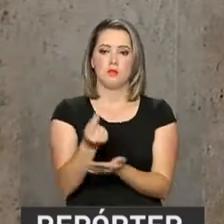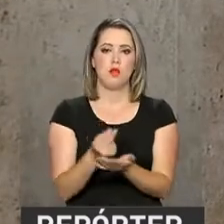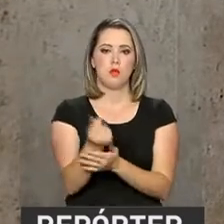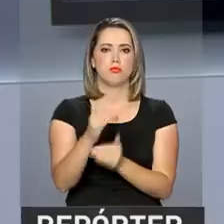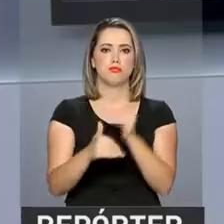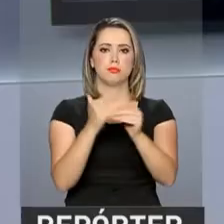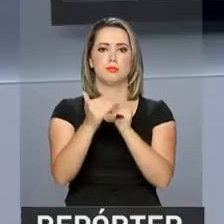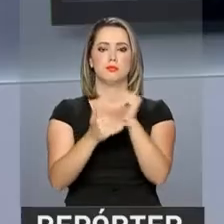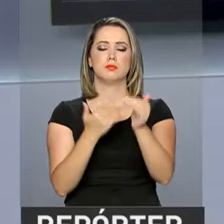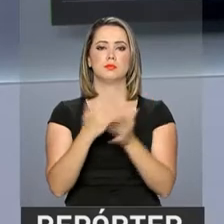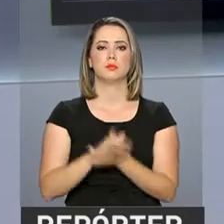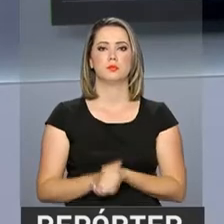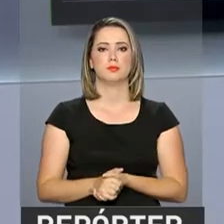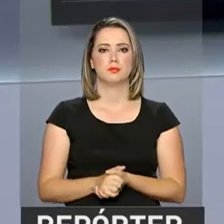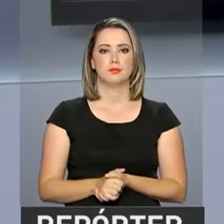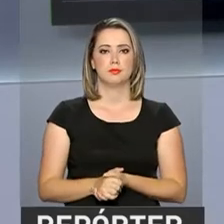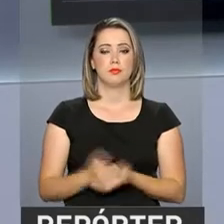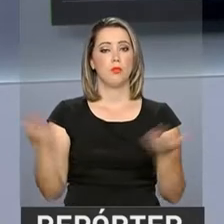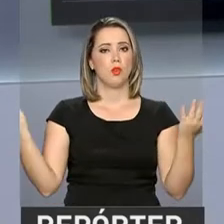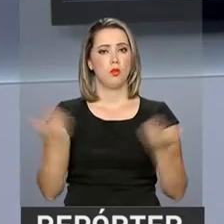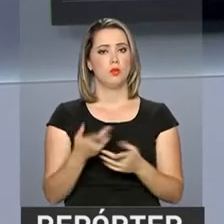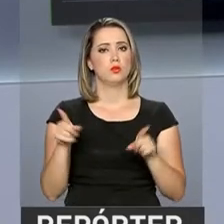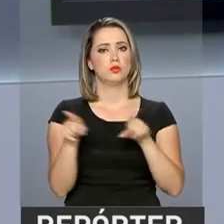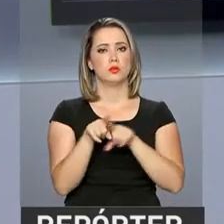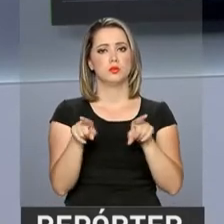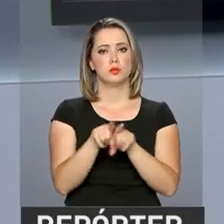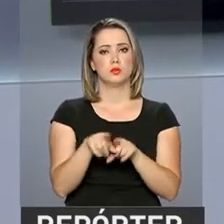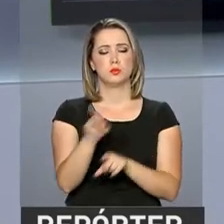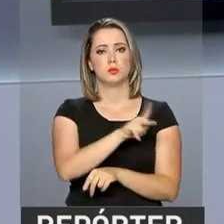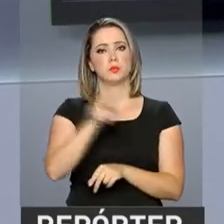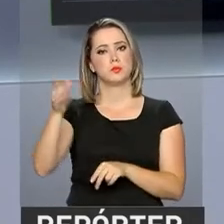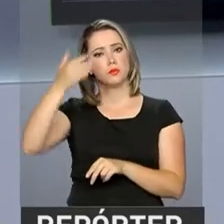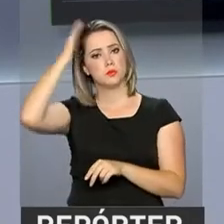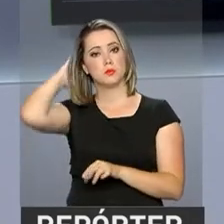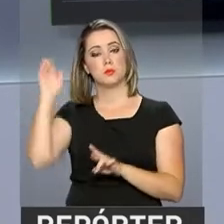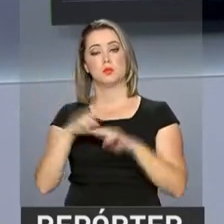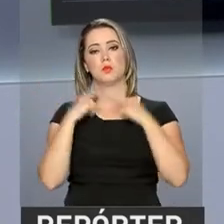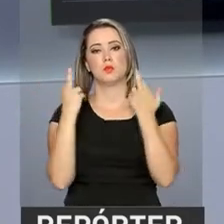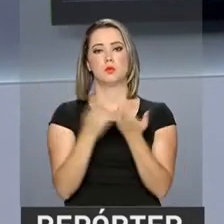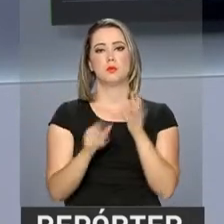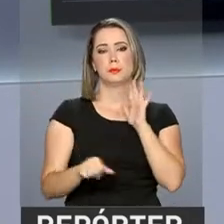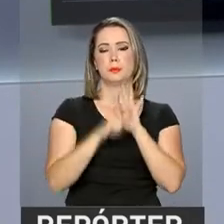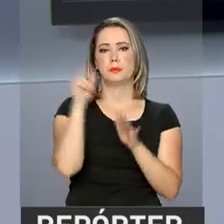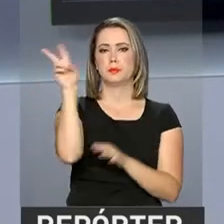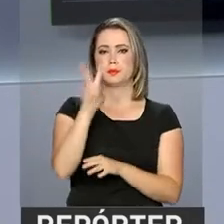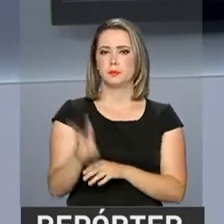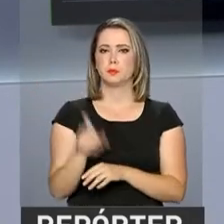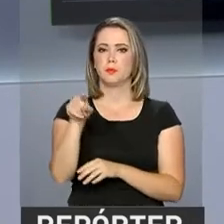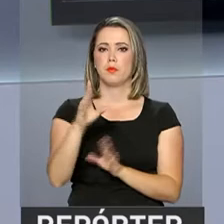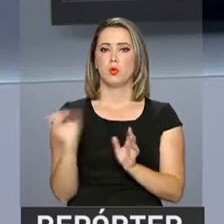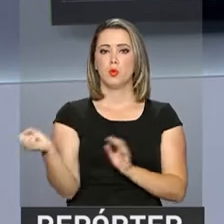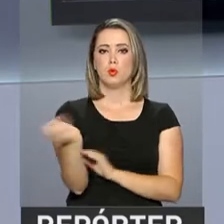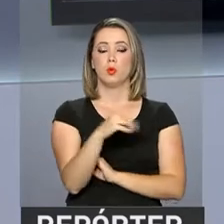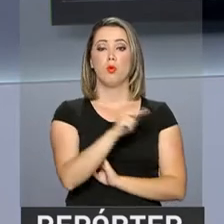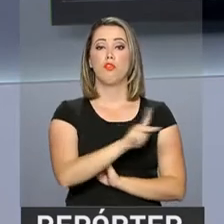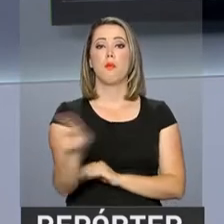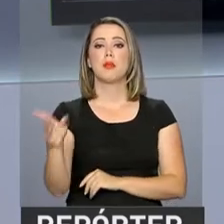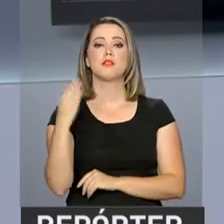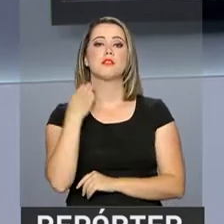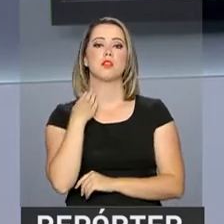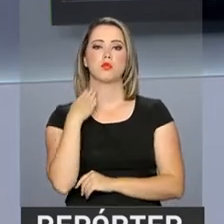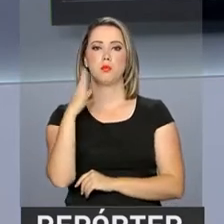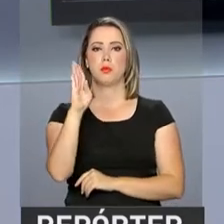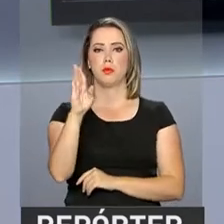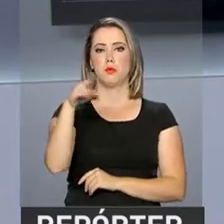crescendo hoje também o presidente michel temer teve a primeira reunião de trabalho com o novo presidente do bnds